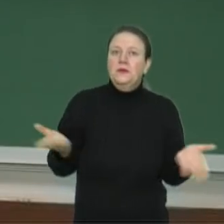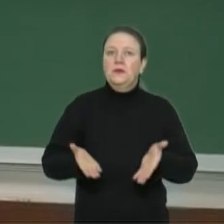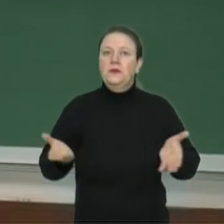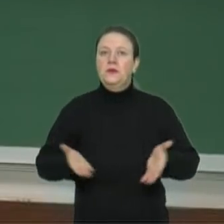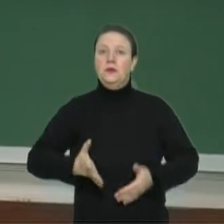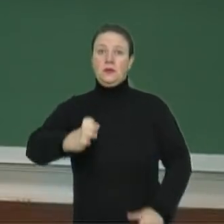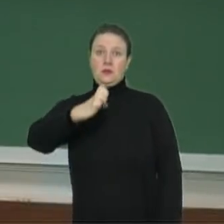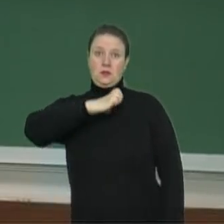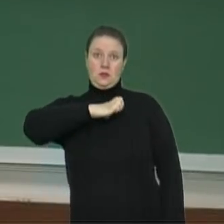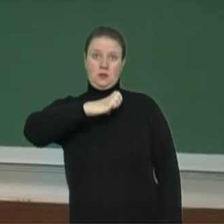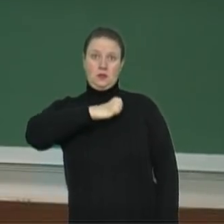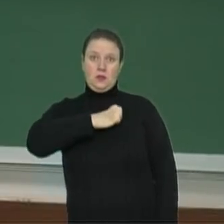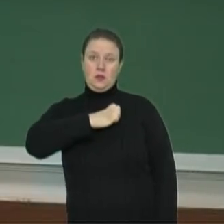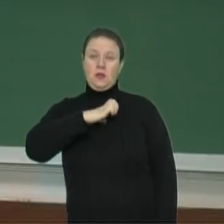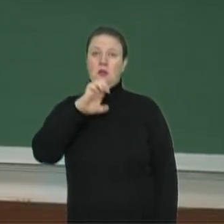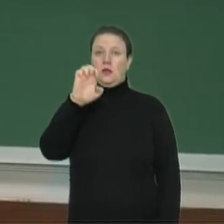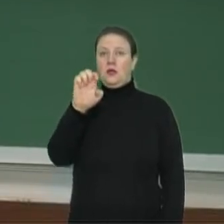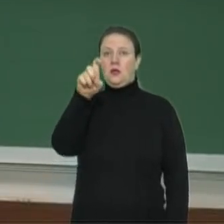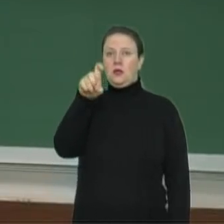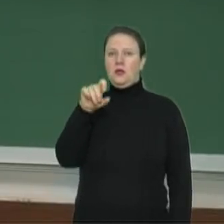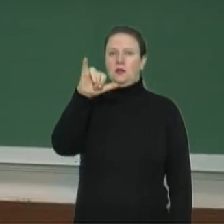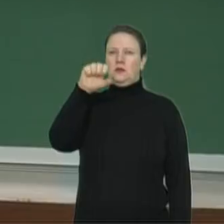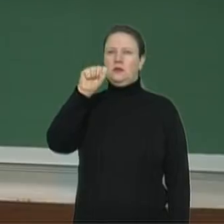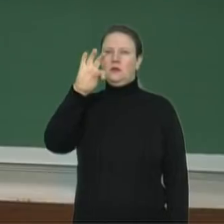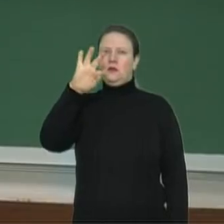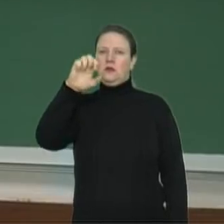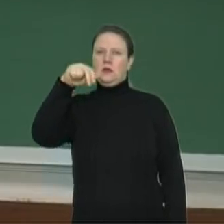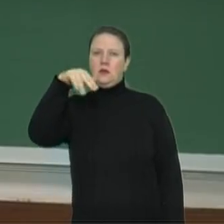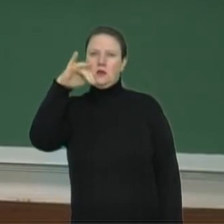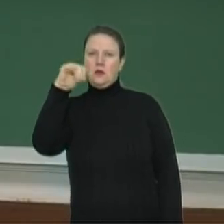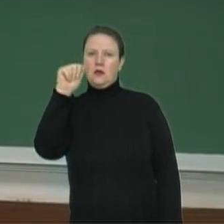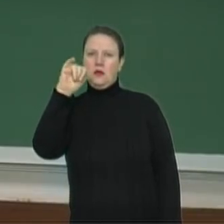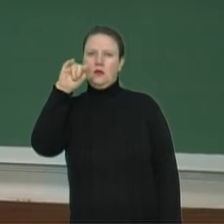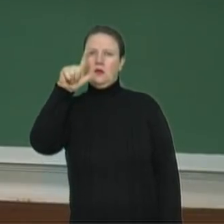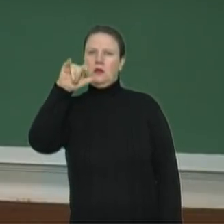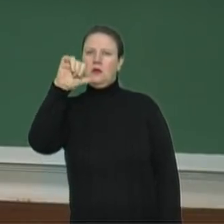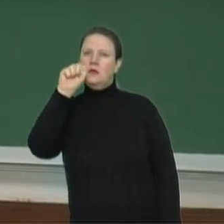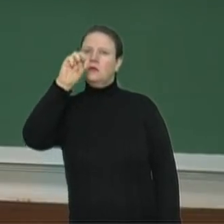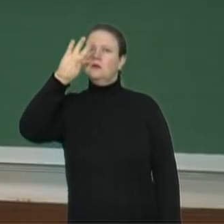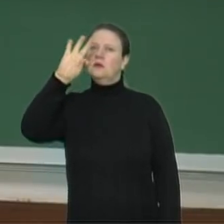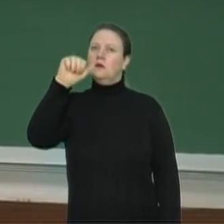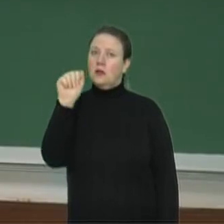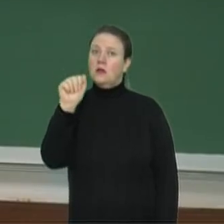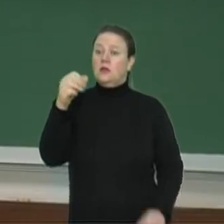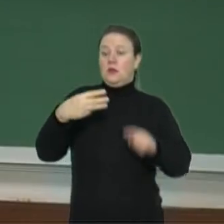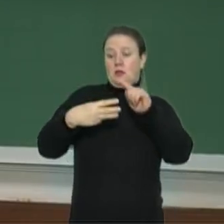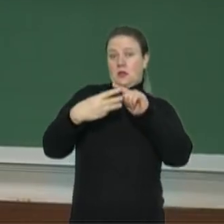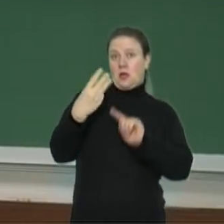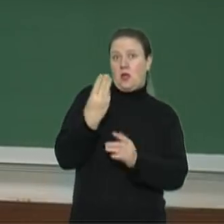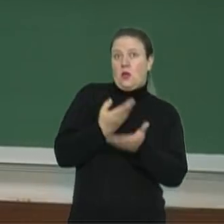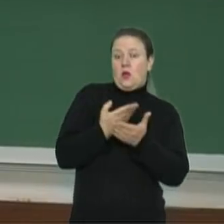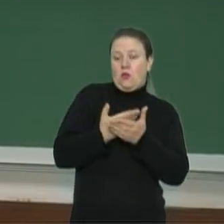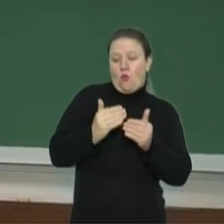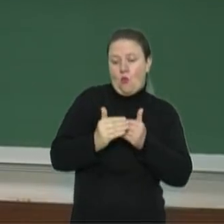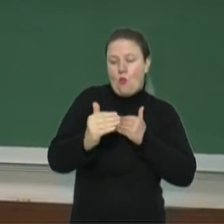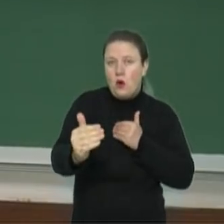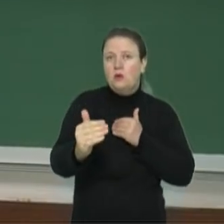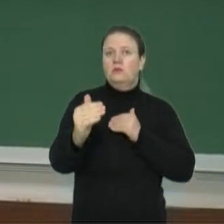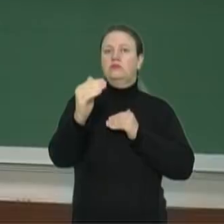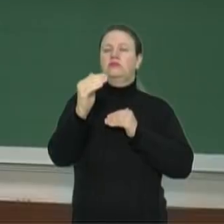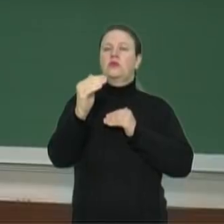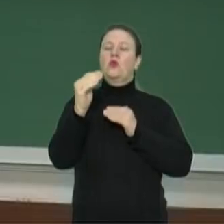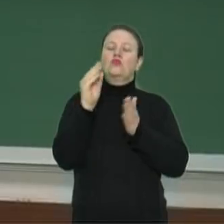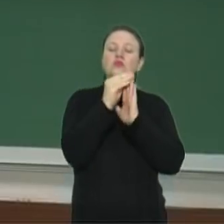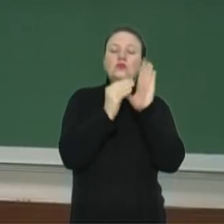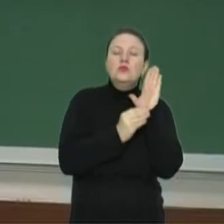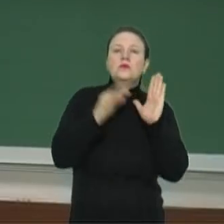a ética existencialista novamente, Nós teremos 3 aulas sobre o existencialismo na filosofia e